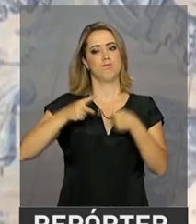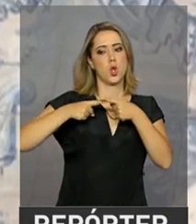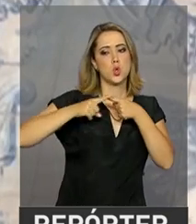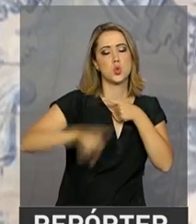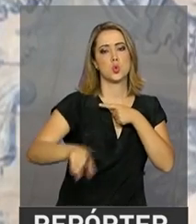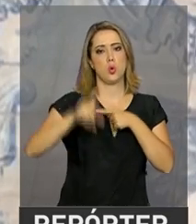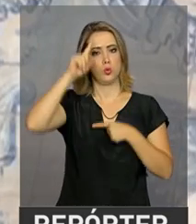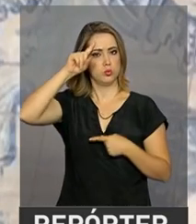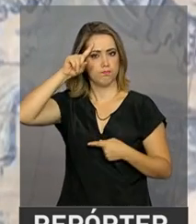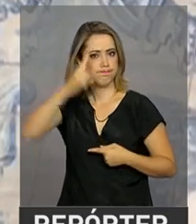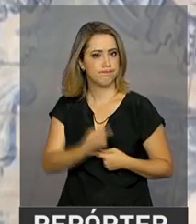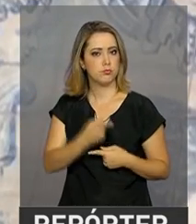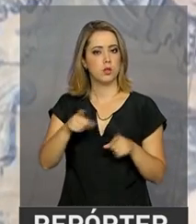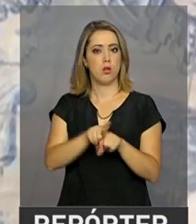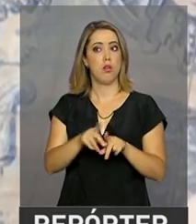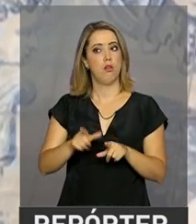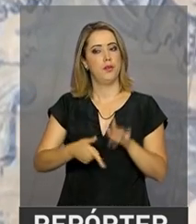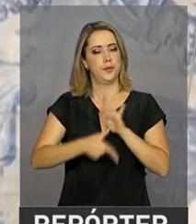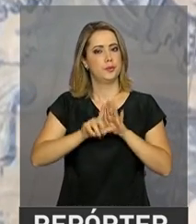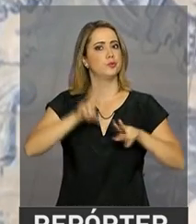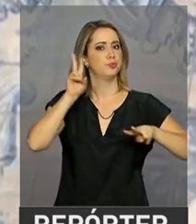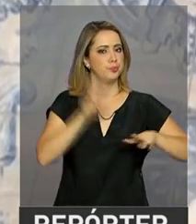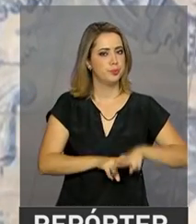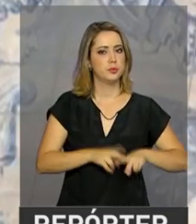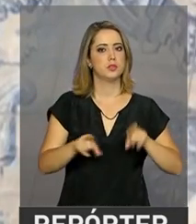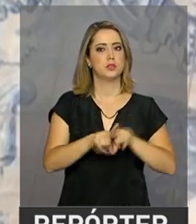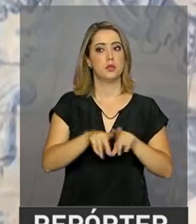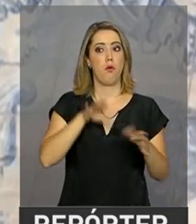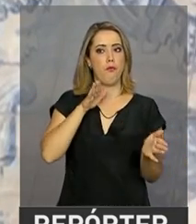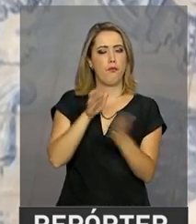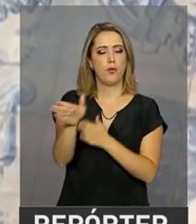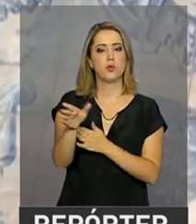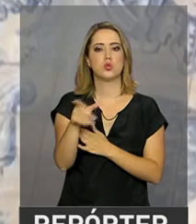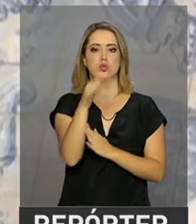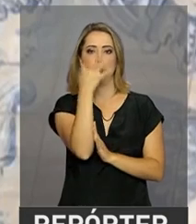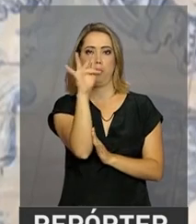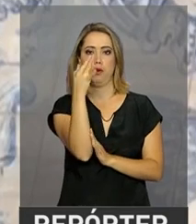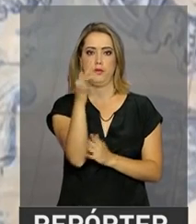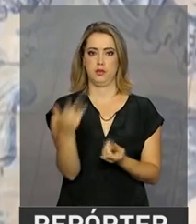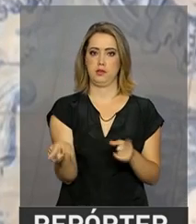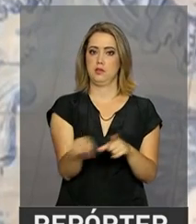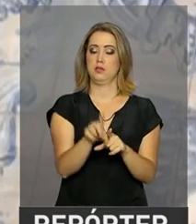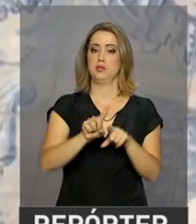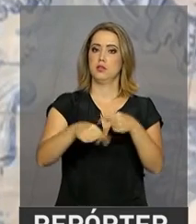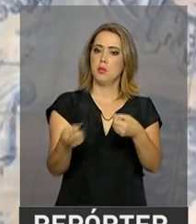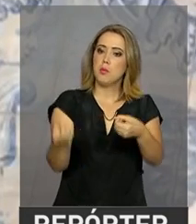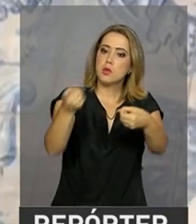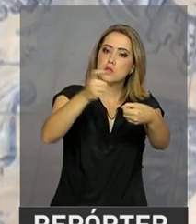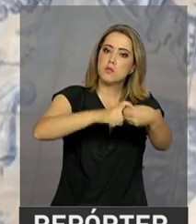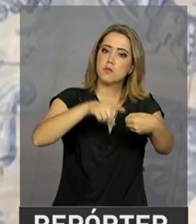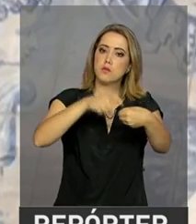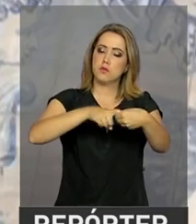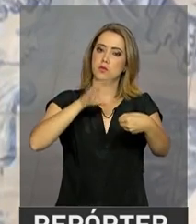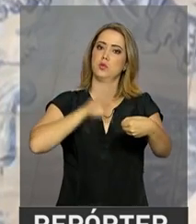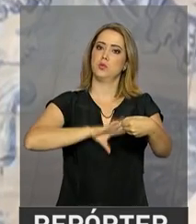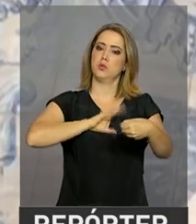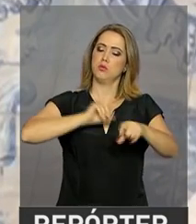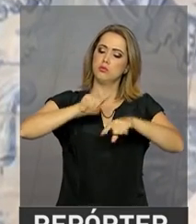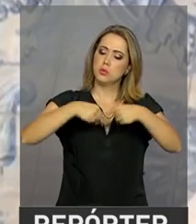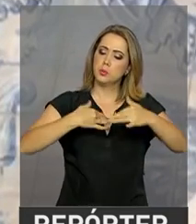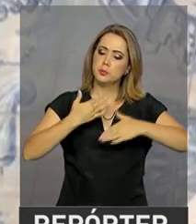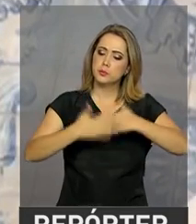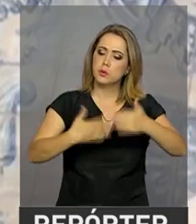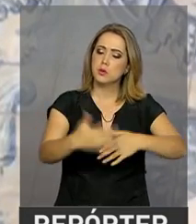década de 70 foi preso e exilou-se na França voltou a Portugal onde construiu uma respeitável trajetória